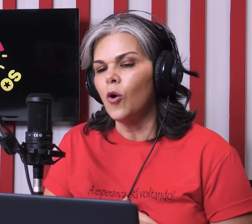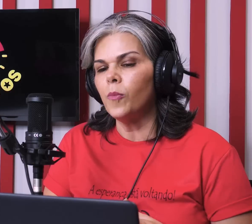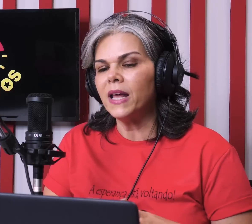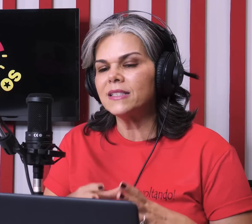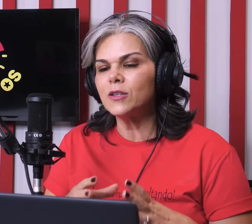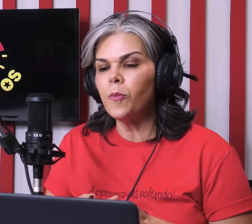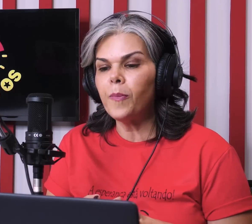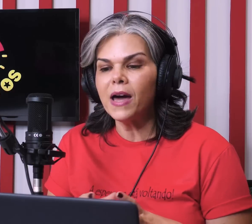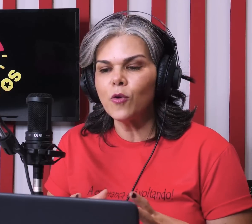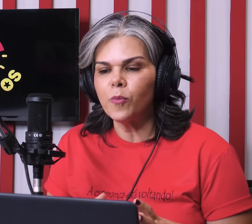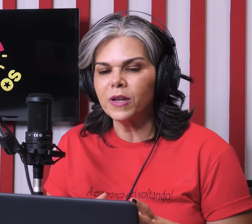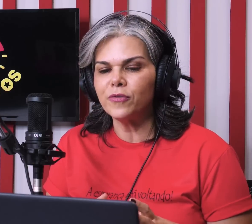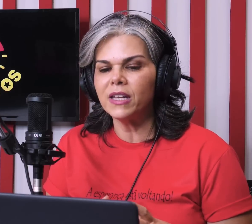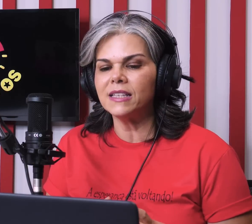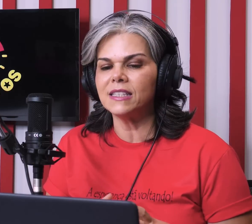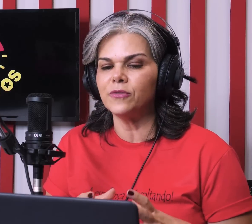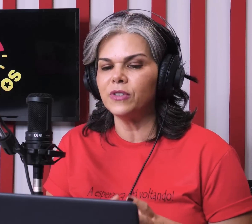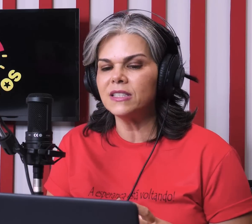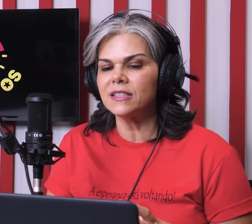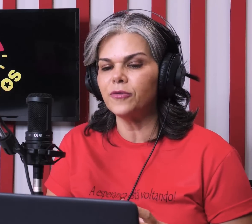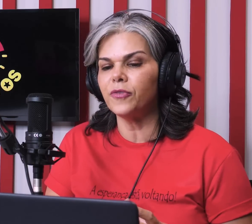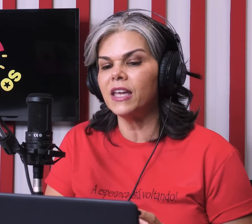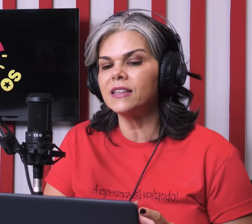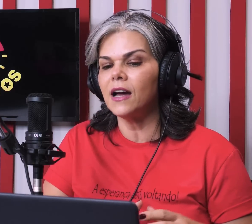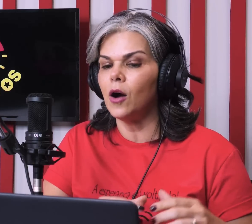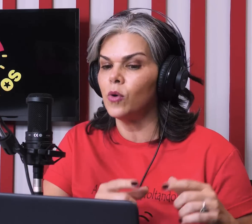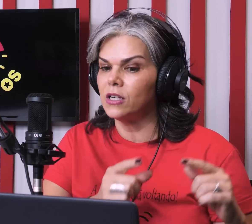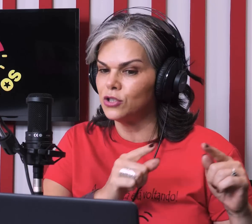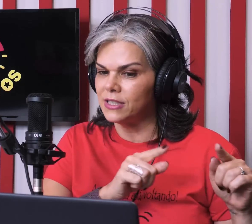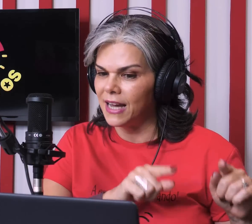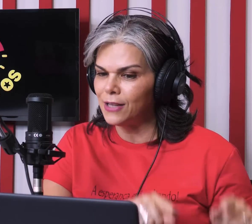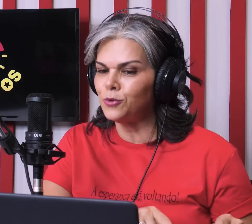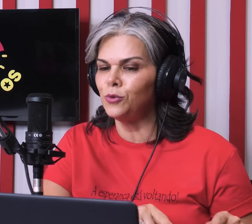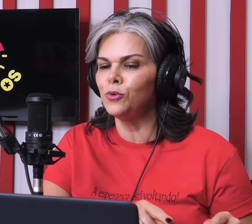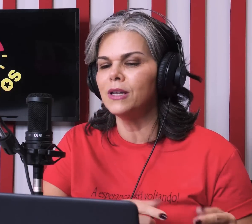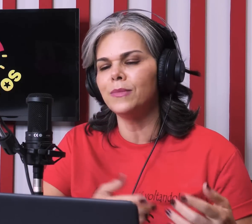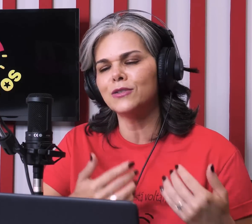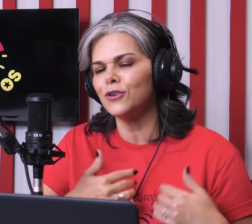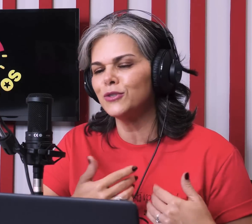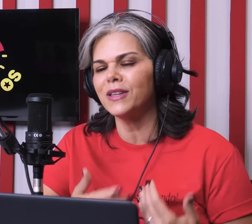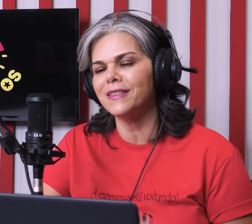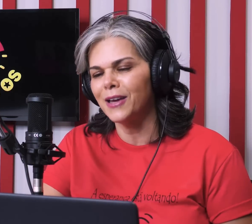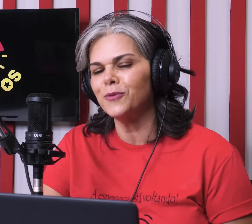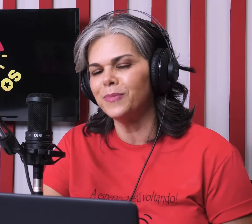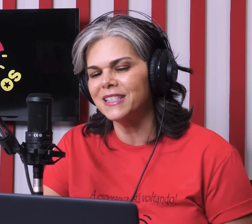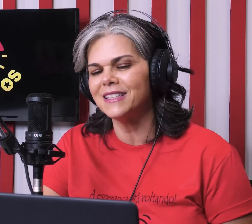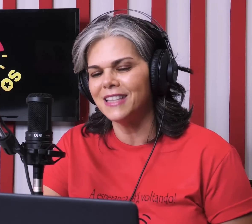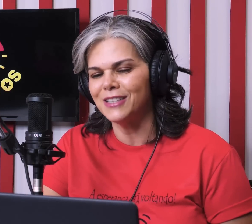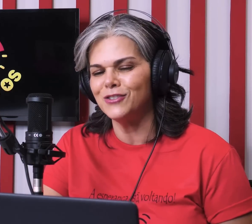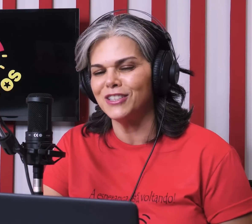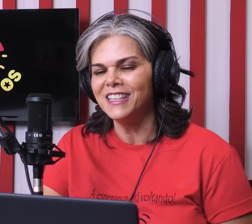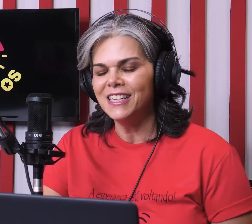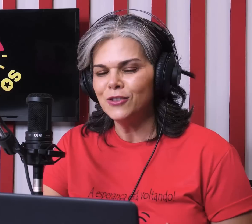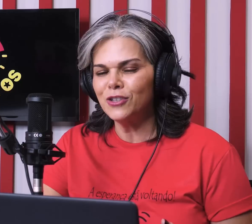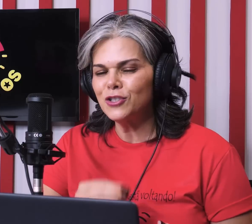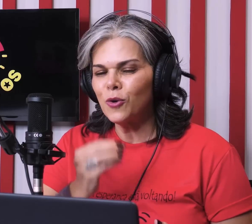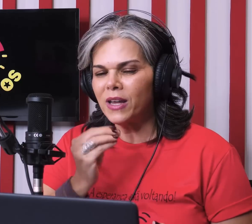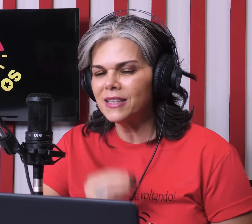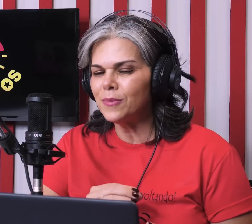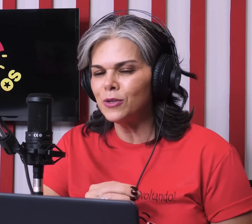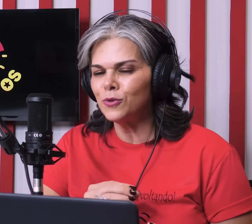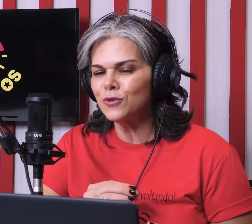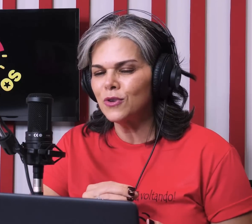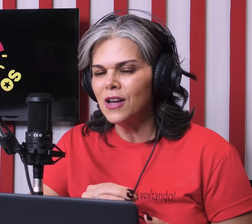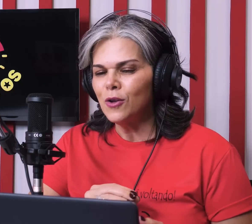25, o Brasil parou para ver a entrevista feita ao candidato Lula, mas nosso eterno presidente.